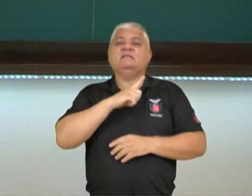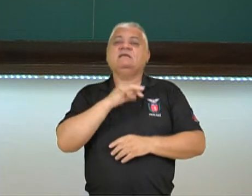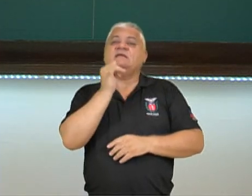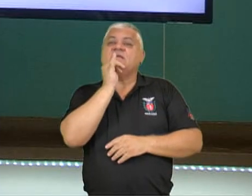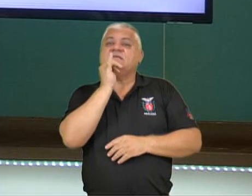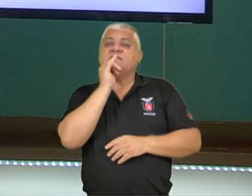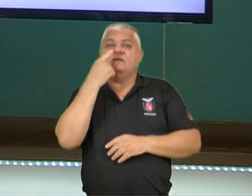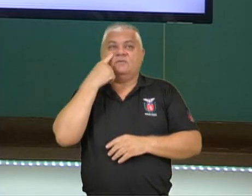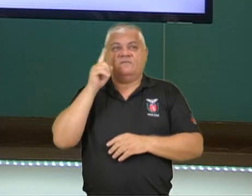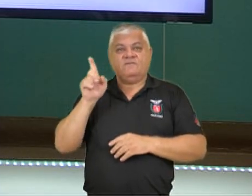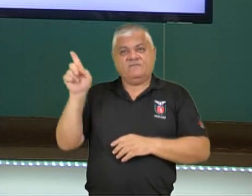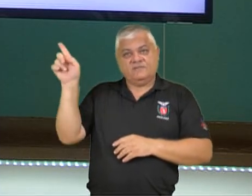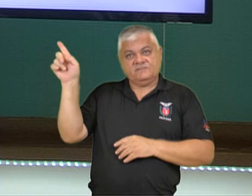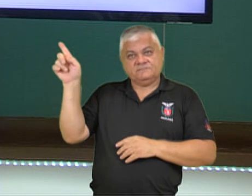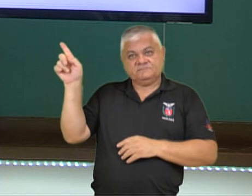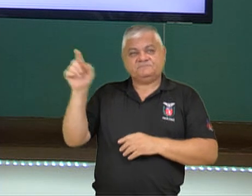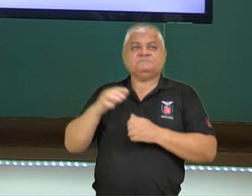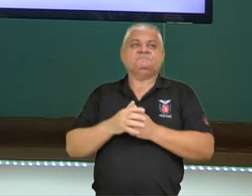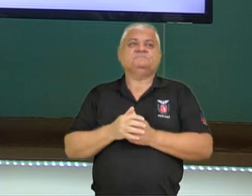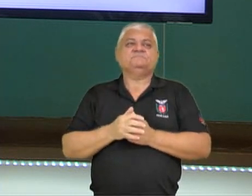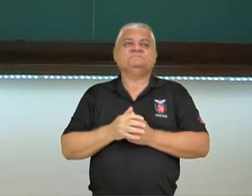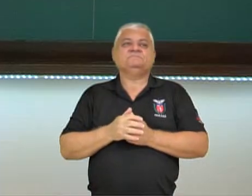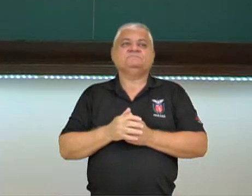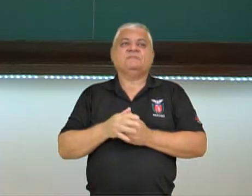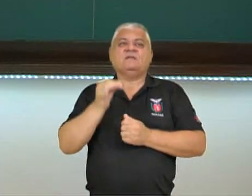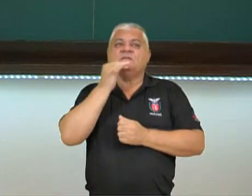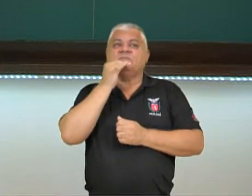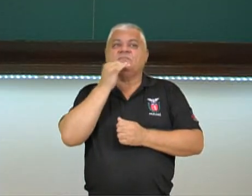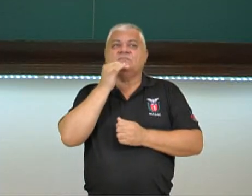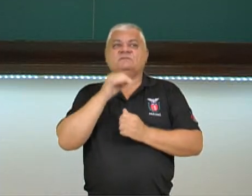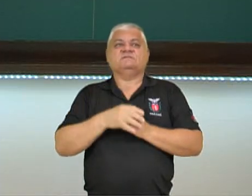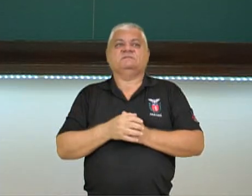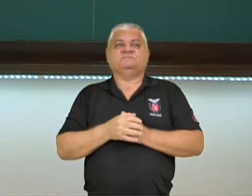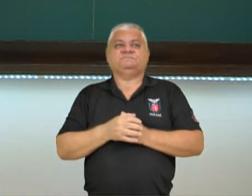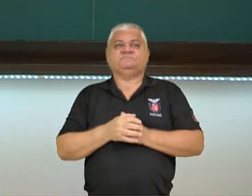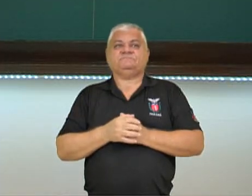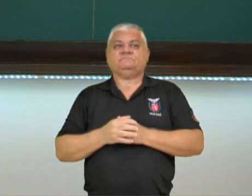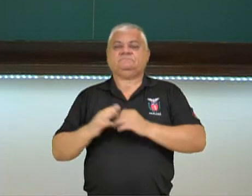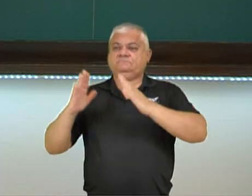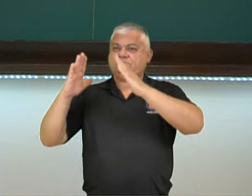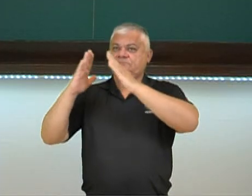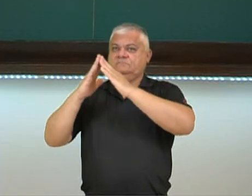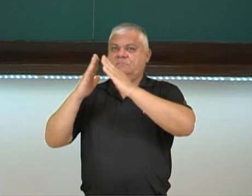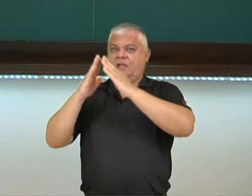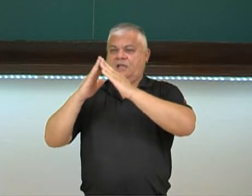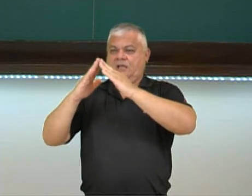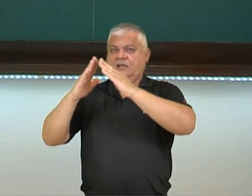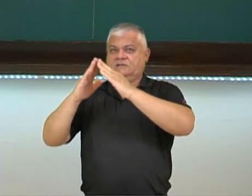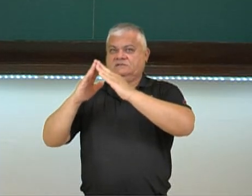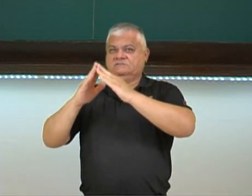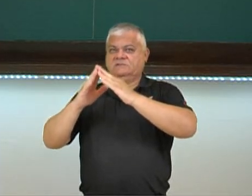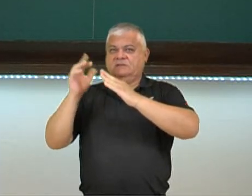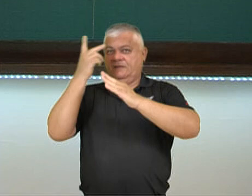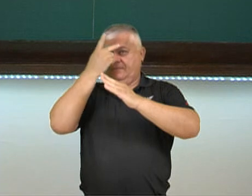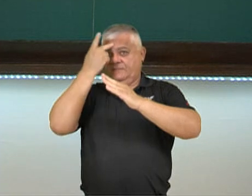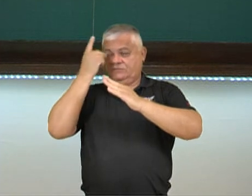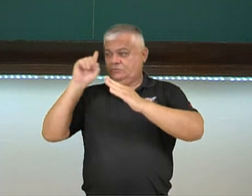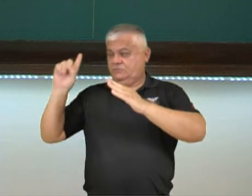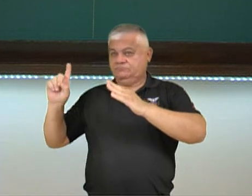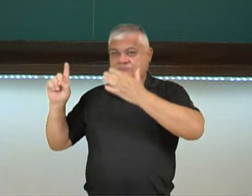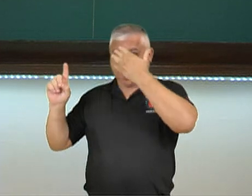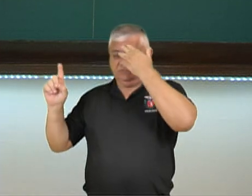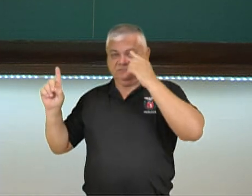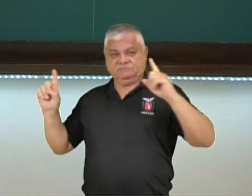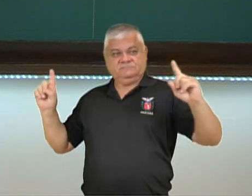A posição, por exemplo, em relação a observadores, aqui nós temos uma casa com dois observadores, A e B, certo?